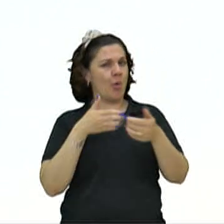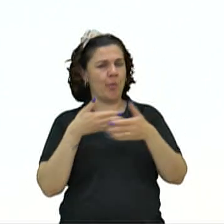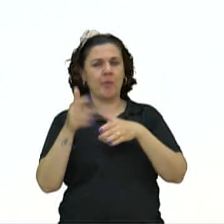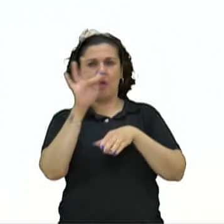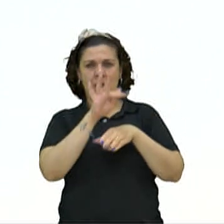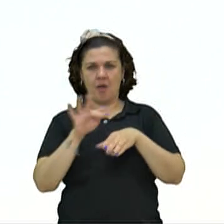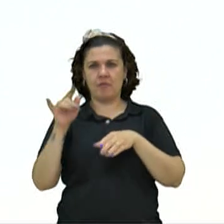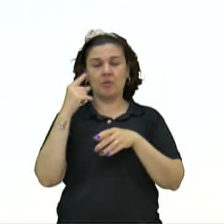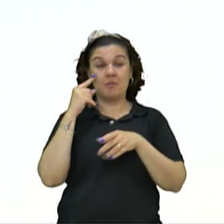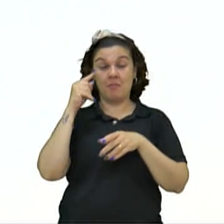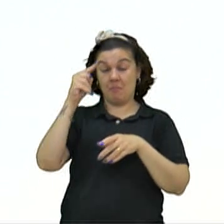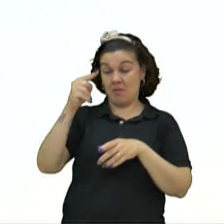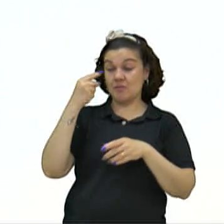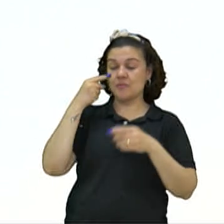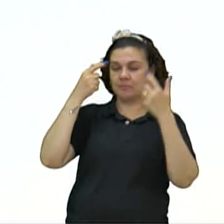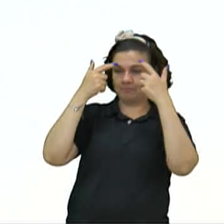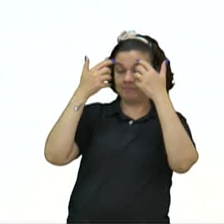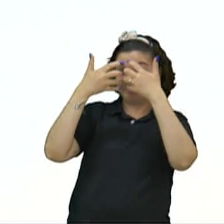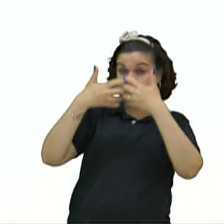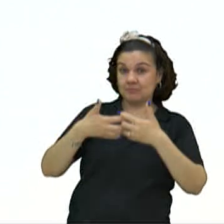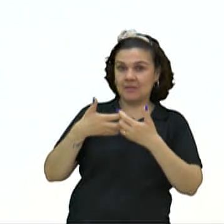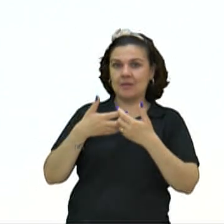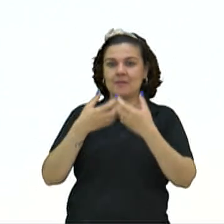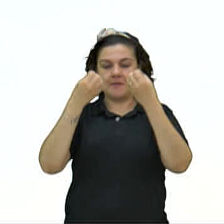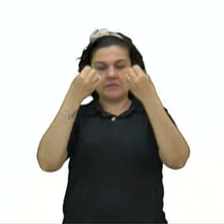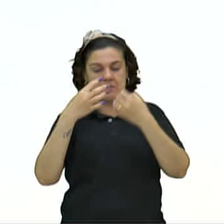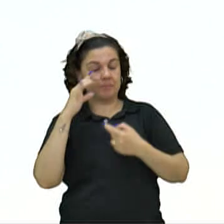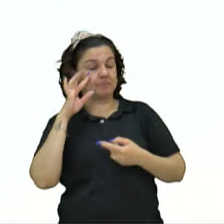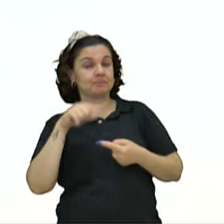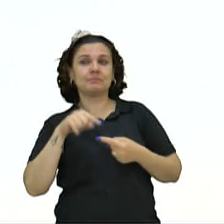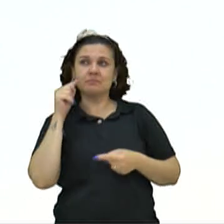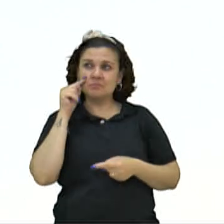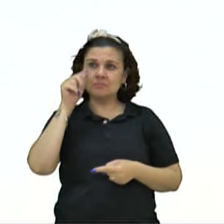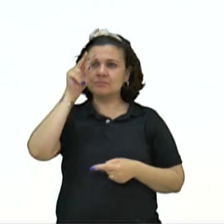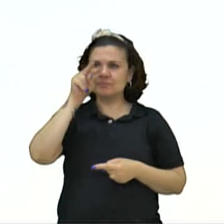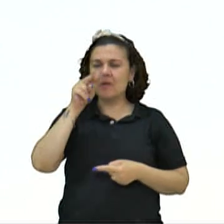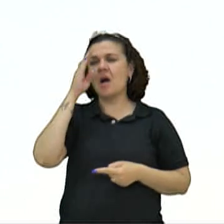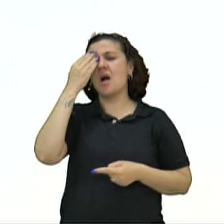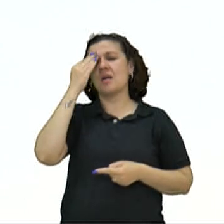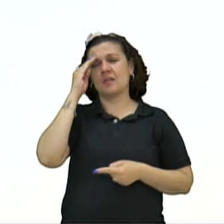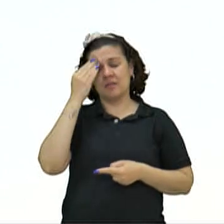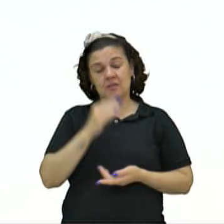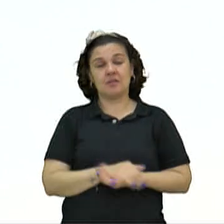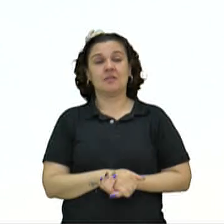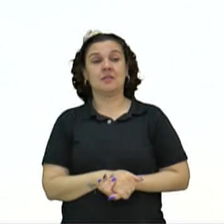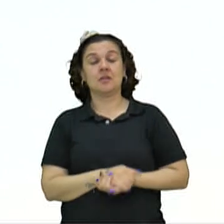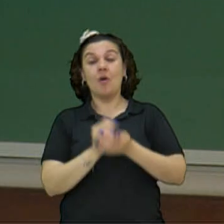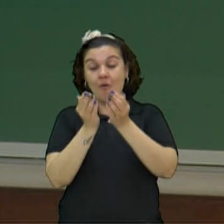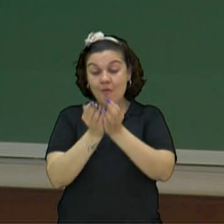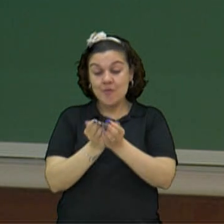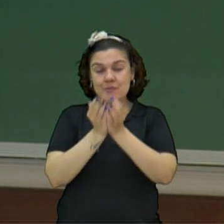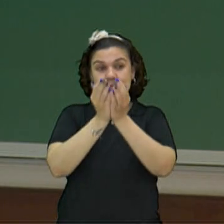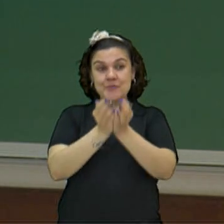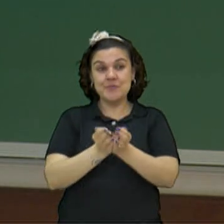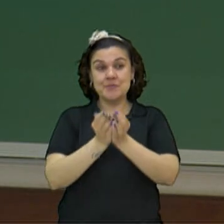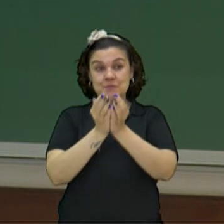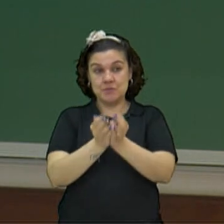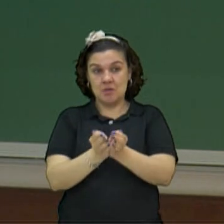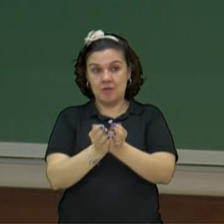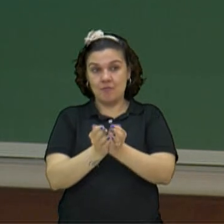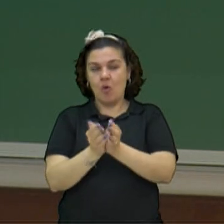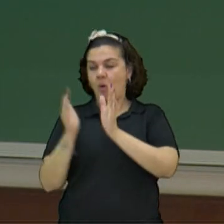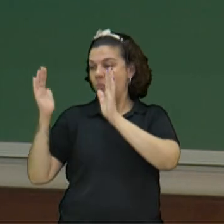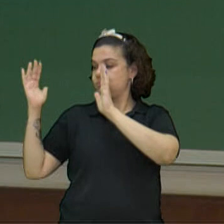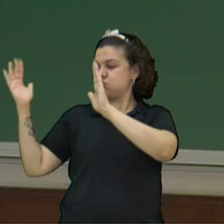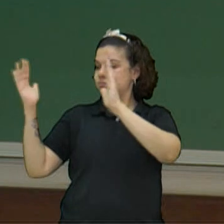gostam de colocar imagens para você ter que chegar a uma conclusão. Os navios com